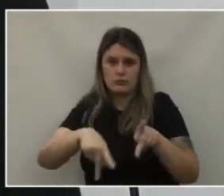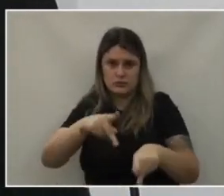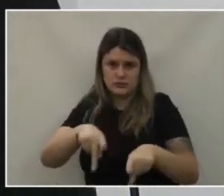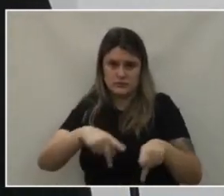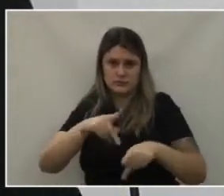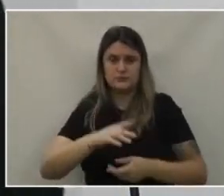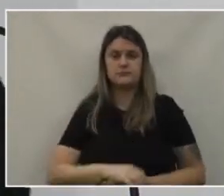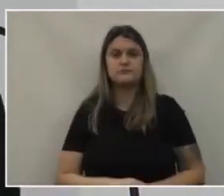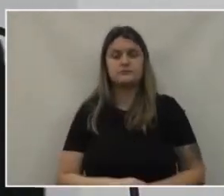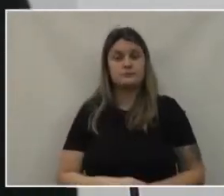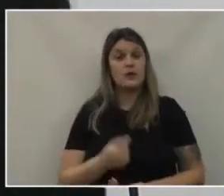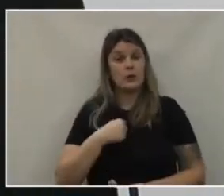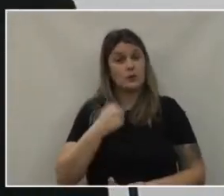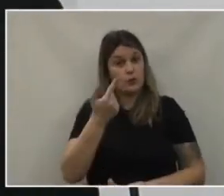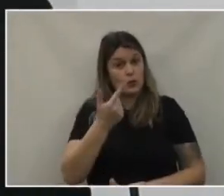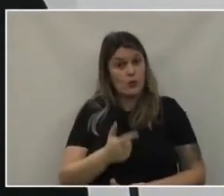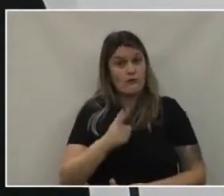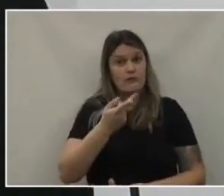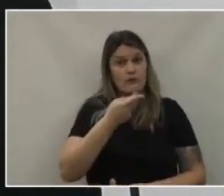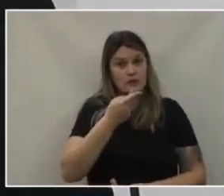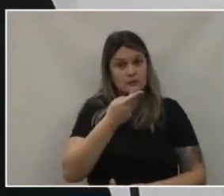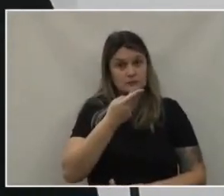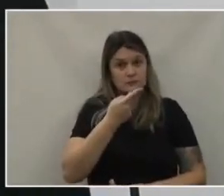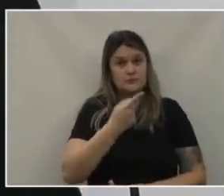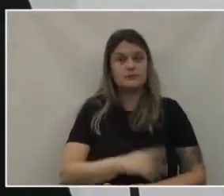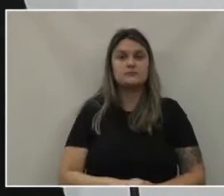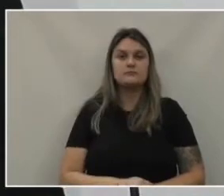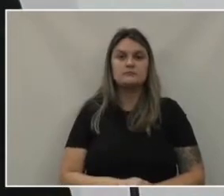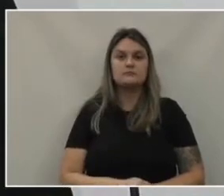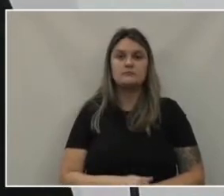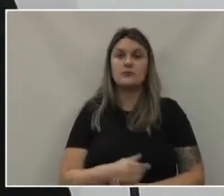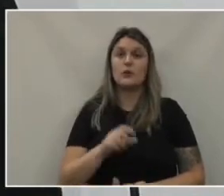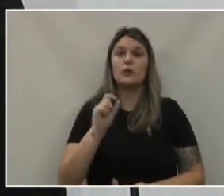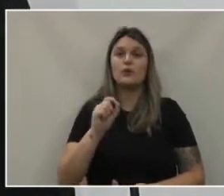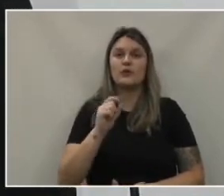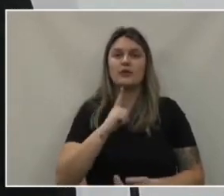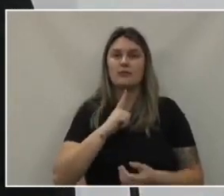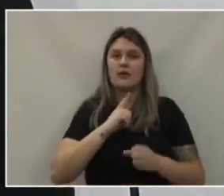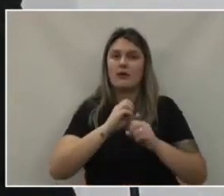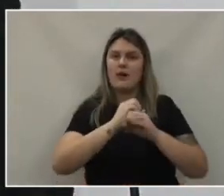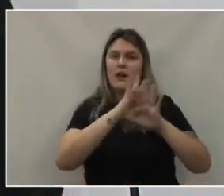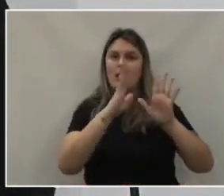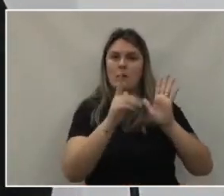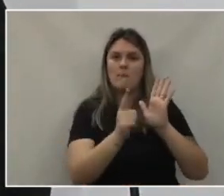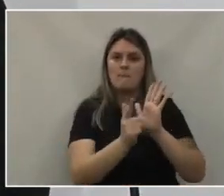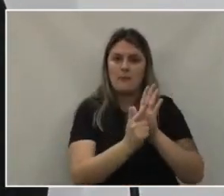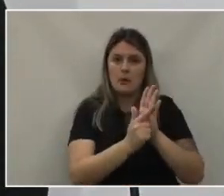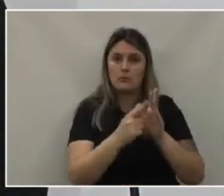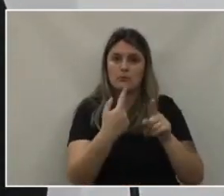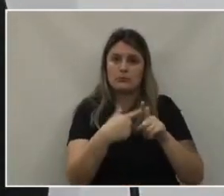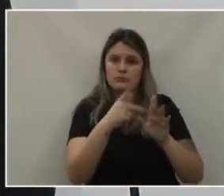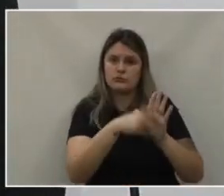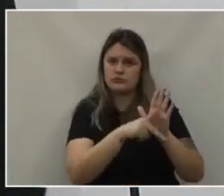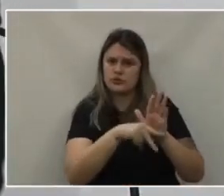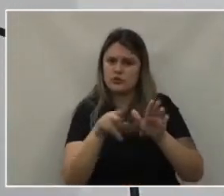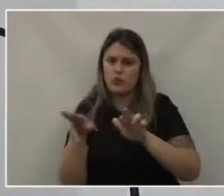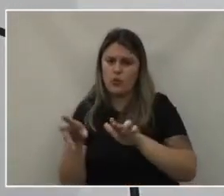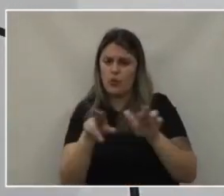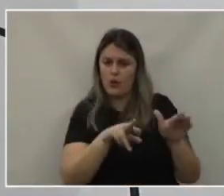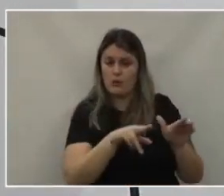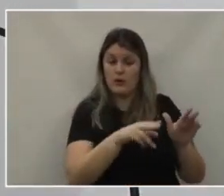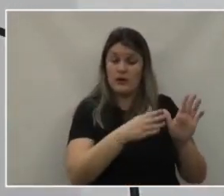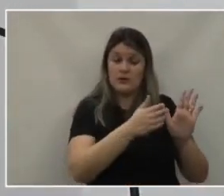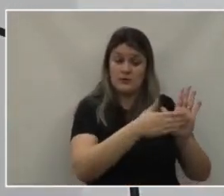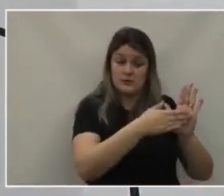município. Volto a repetir, é isso que está transparecendo, porque os projetos são iguais.